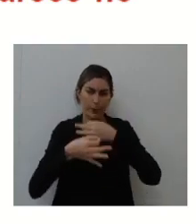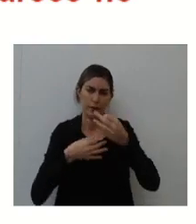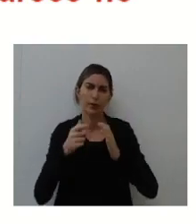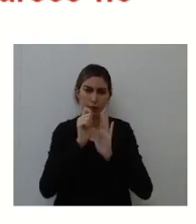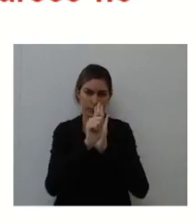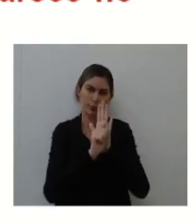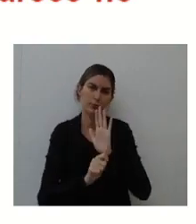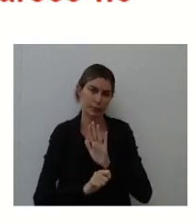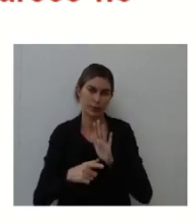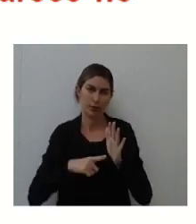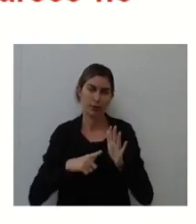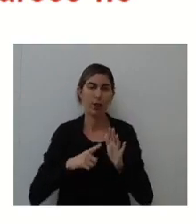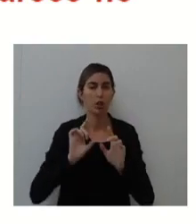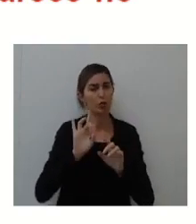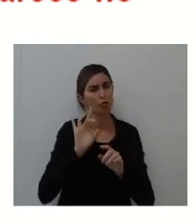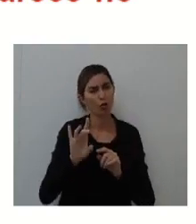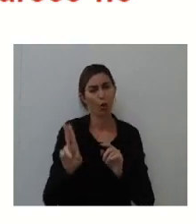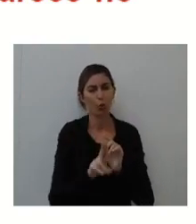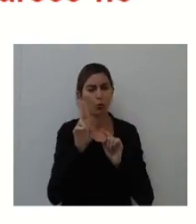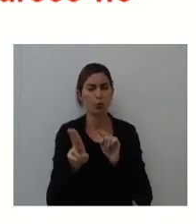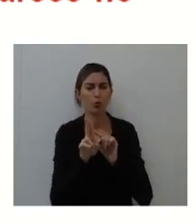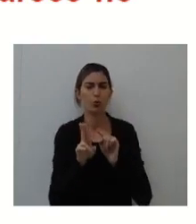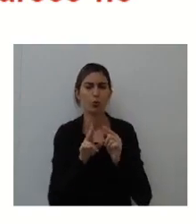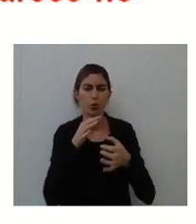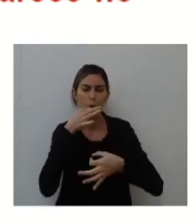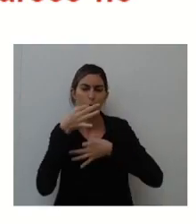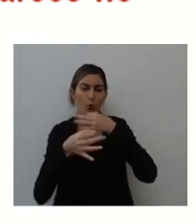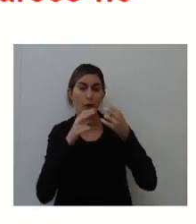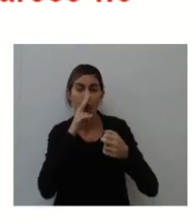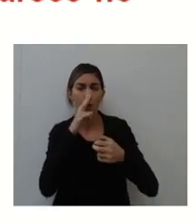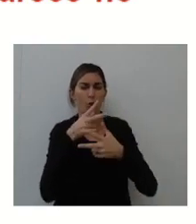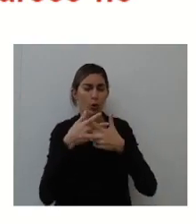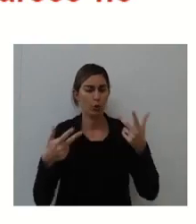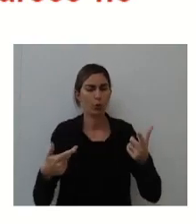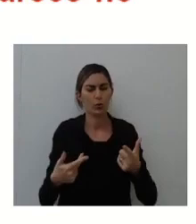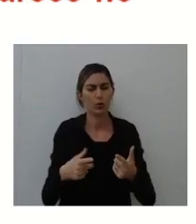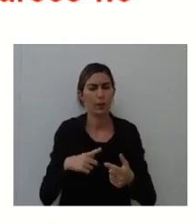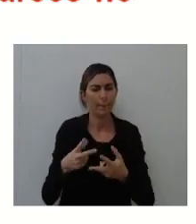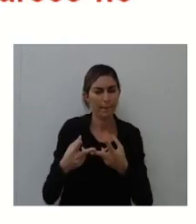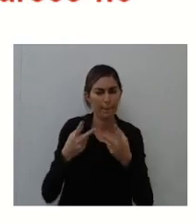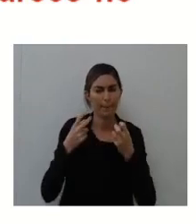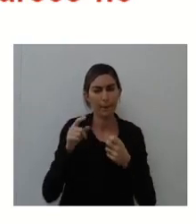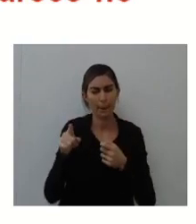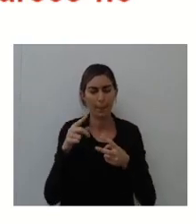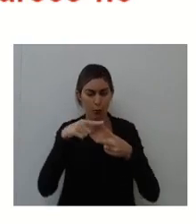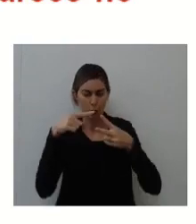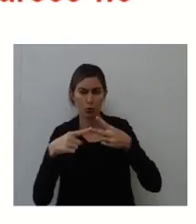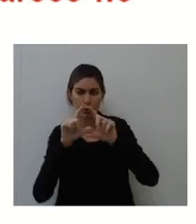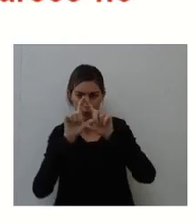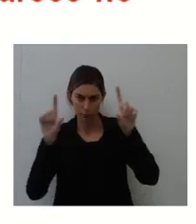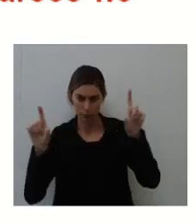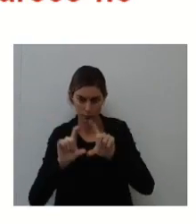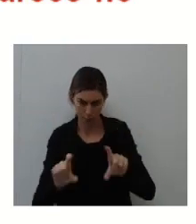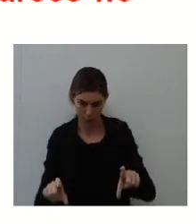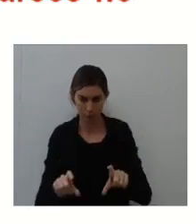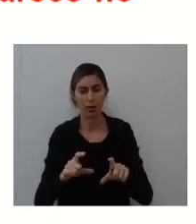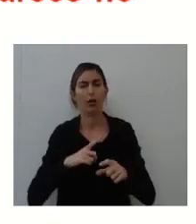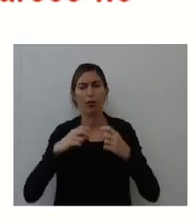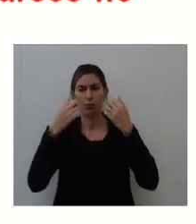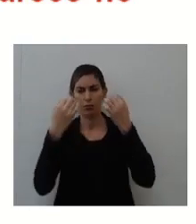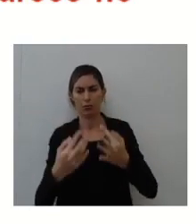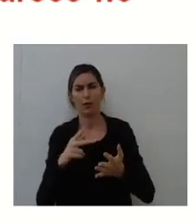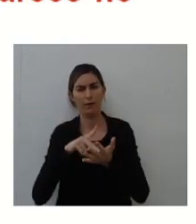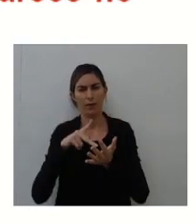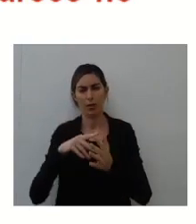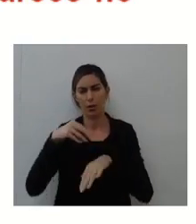que a gente vai ter aqui, só que ela usou argumentos muito fortes. Se você reparar, os 2 primeiros parágrafos, ela na